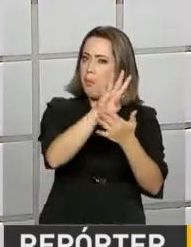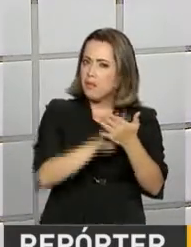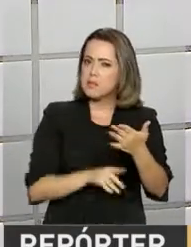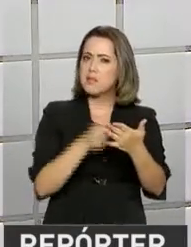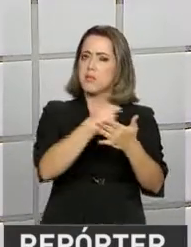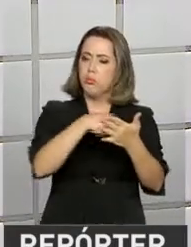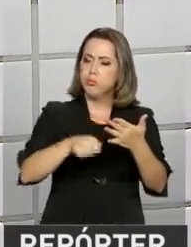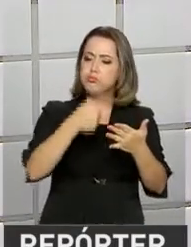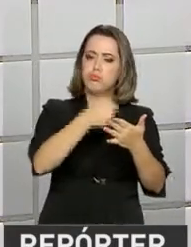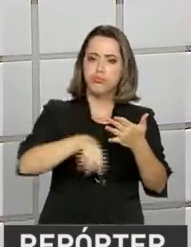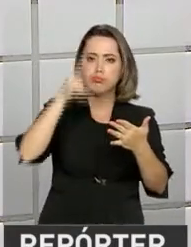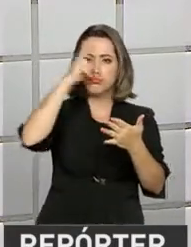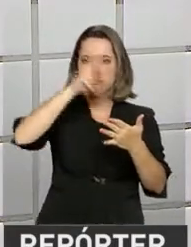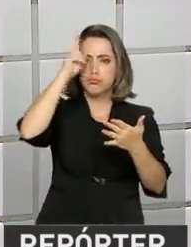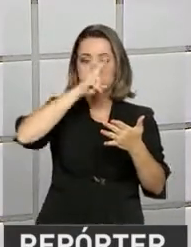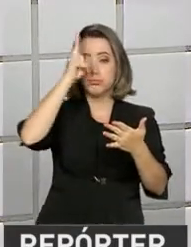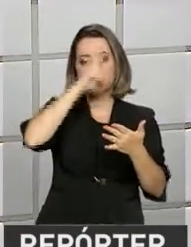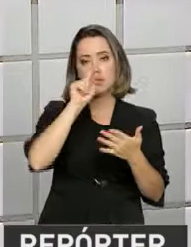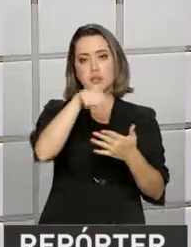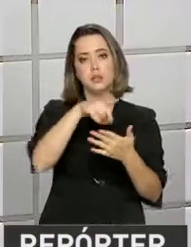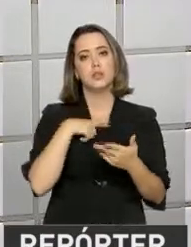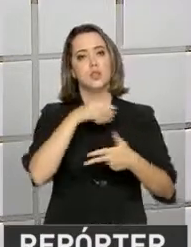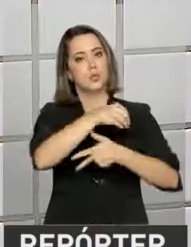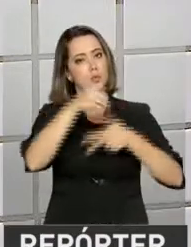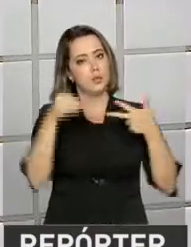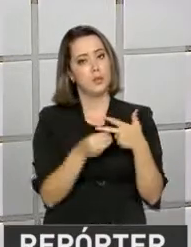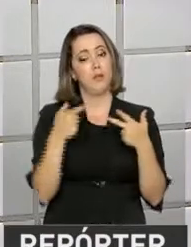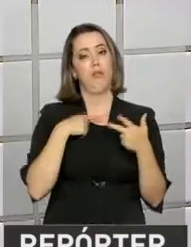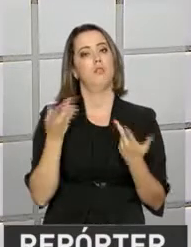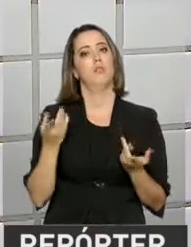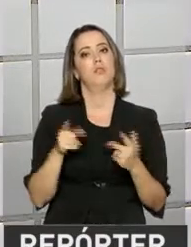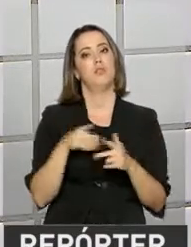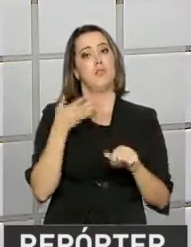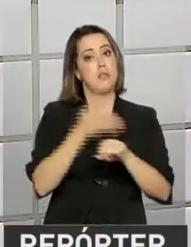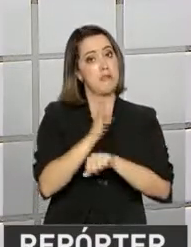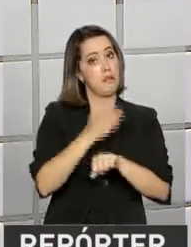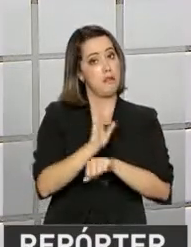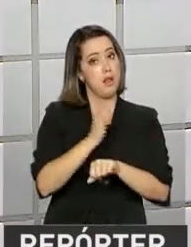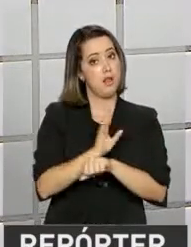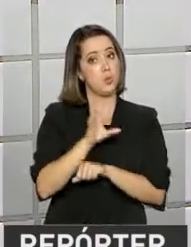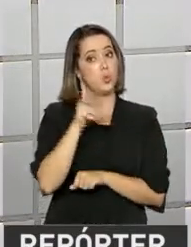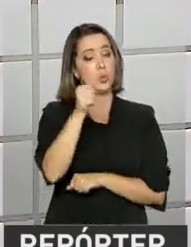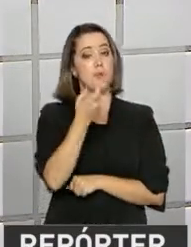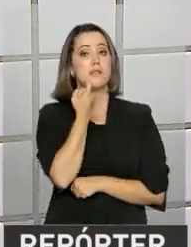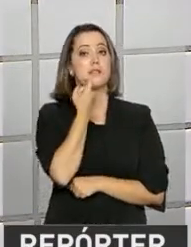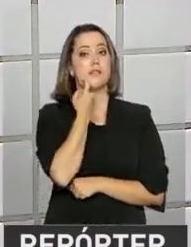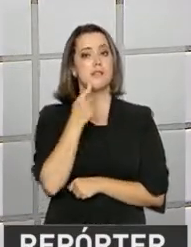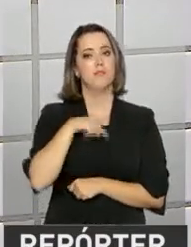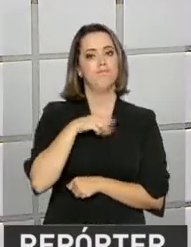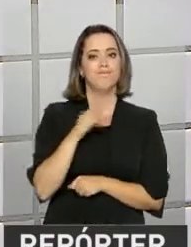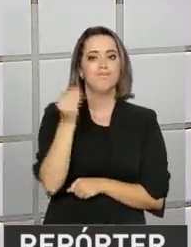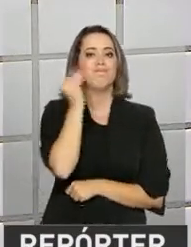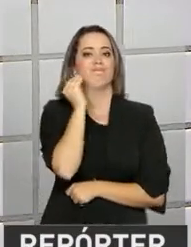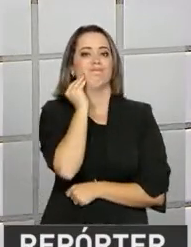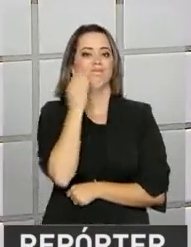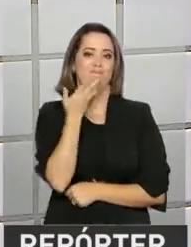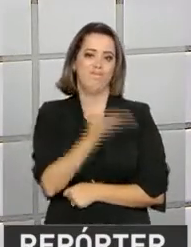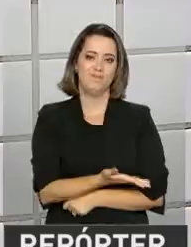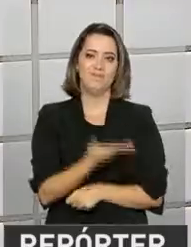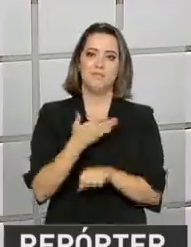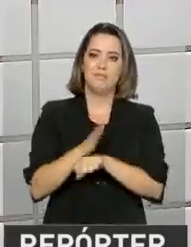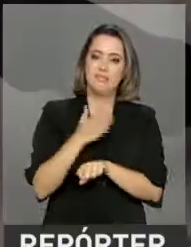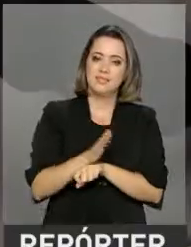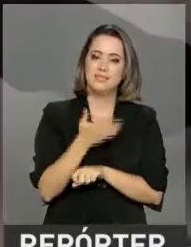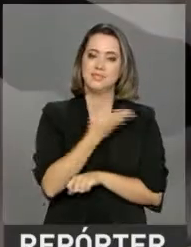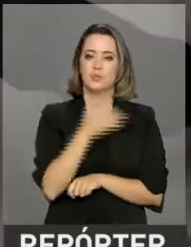vi nos outros anos a marca nem também ótimo lados toda sexta e eu tentando alcançar